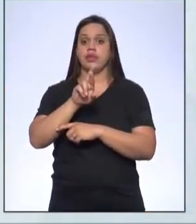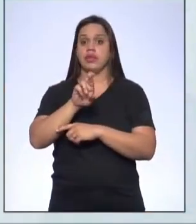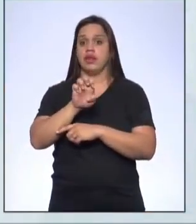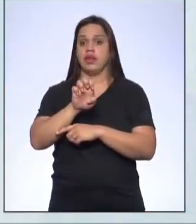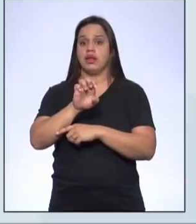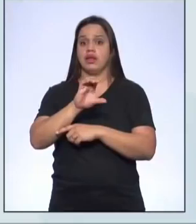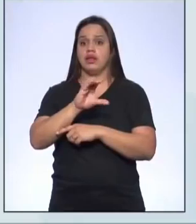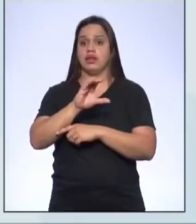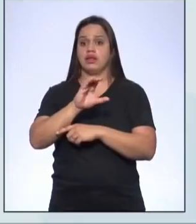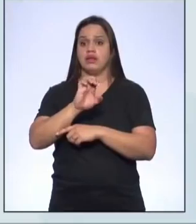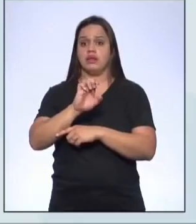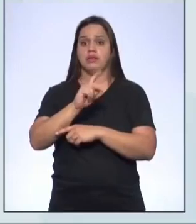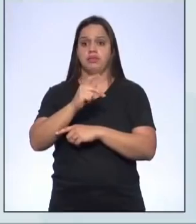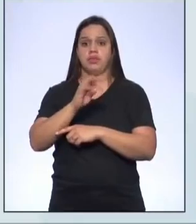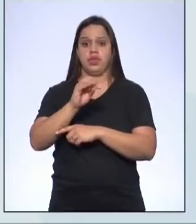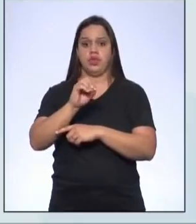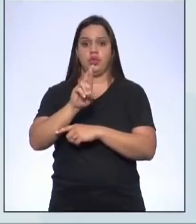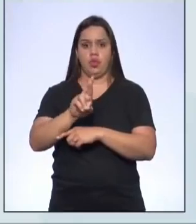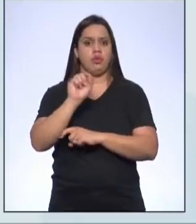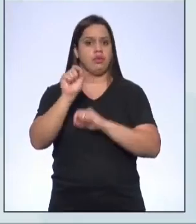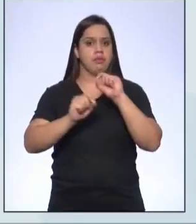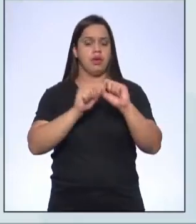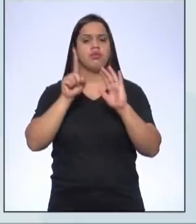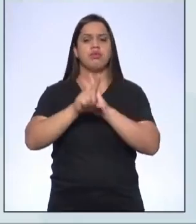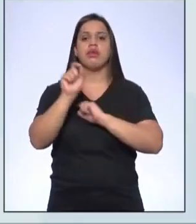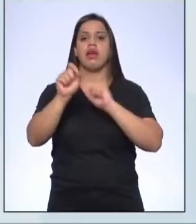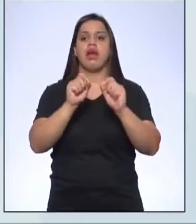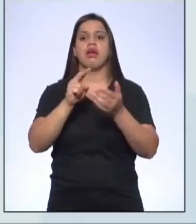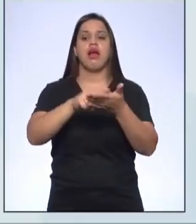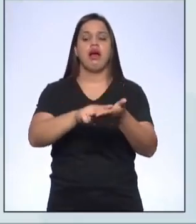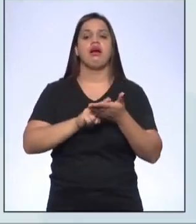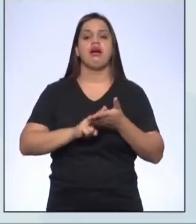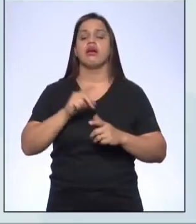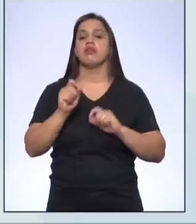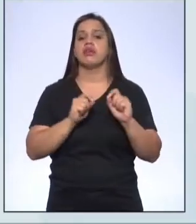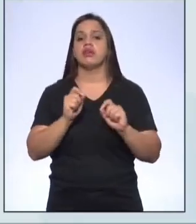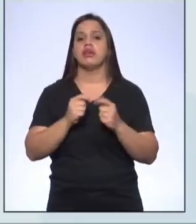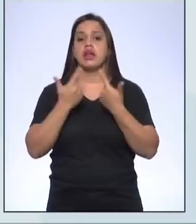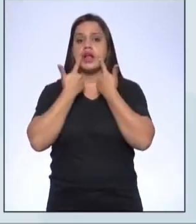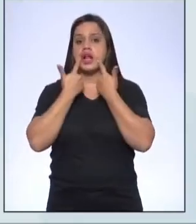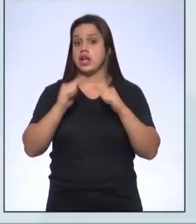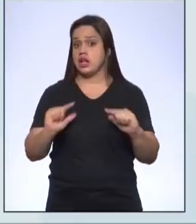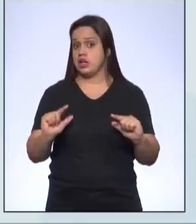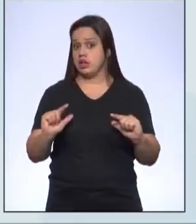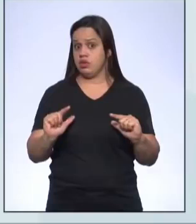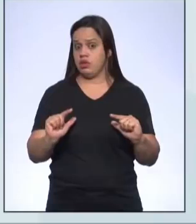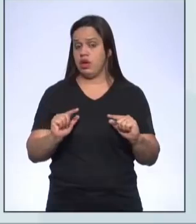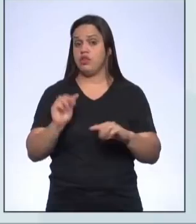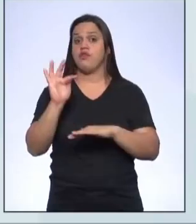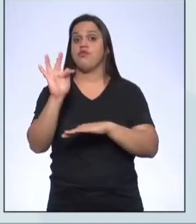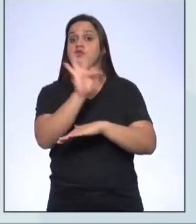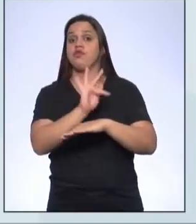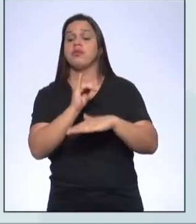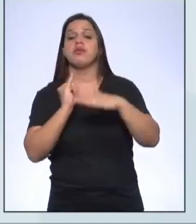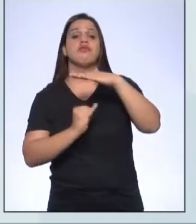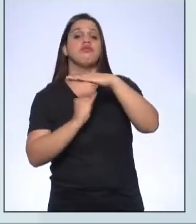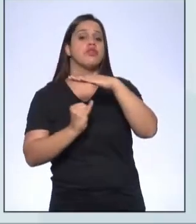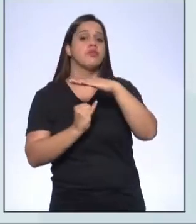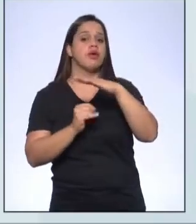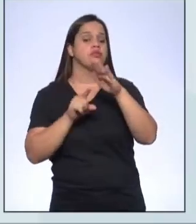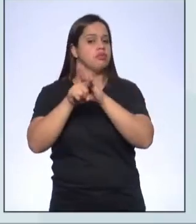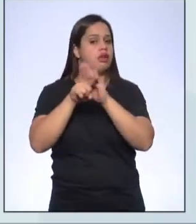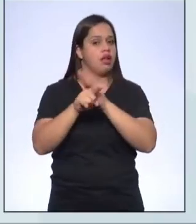Quem será Não que é? vai receber essa carta? E aí a linguagem, ela é formal ou ela é informal? Analisem os